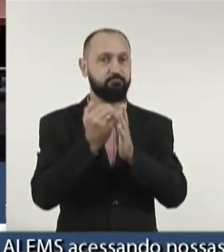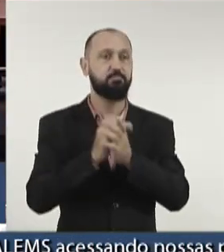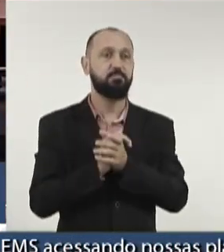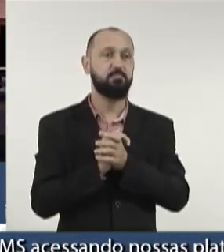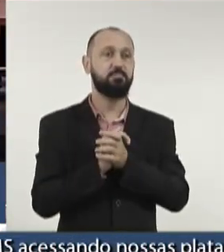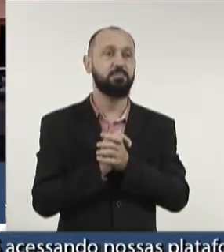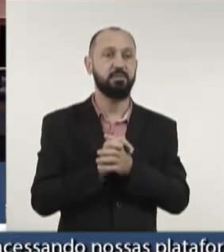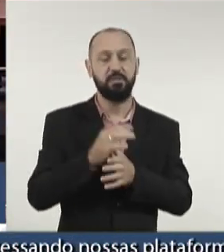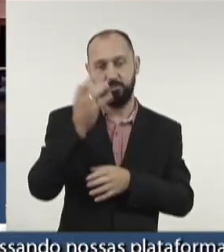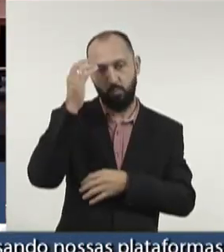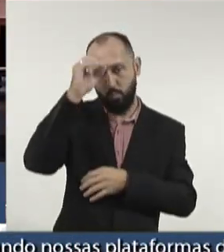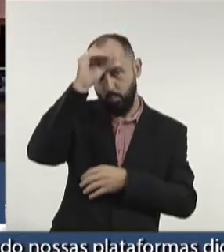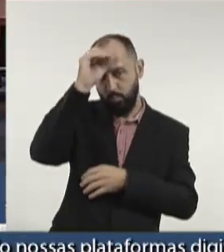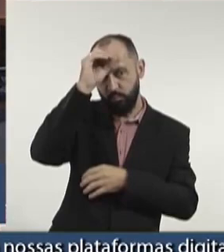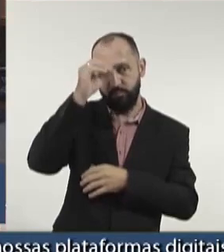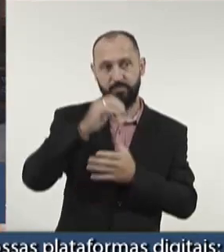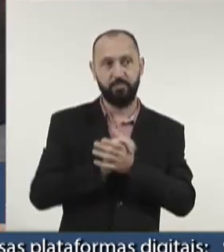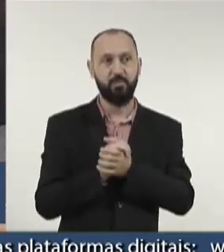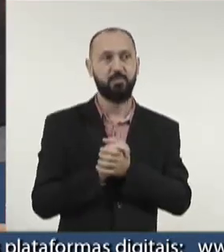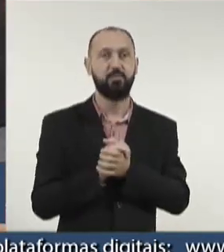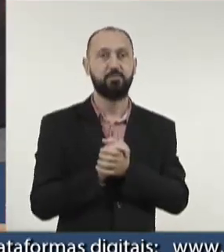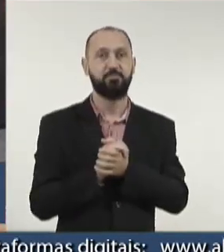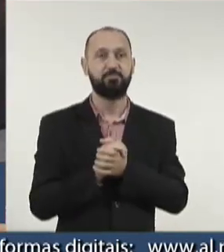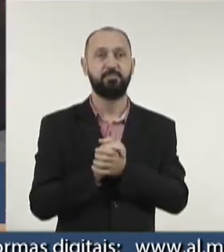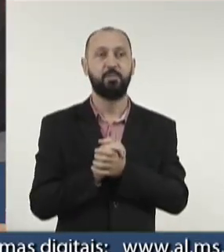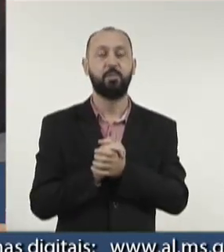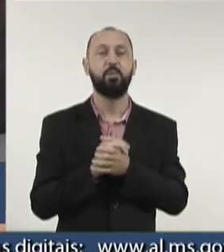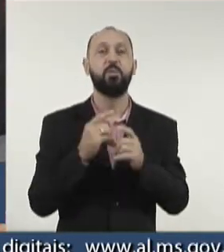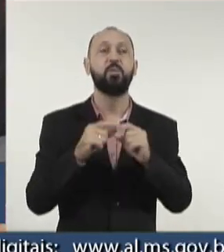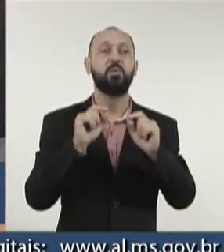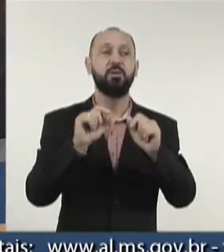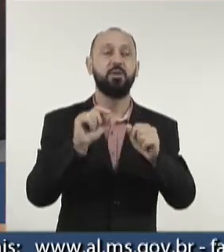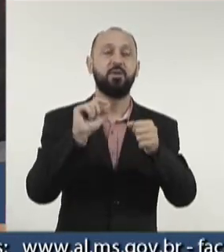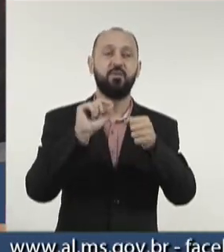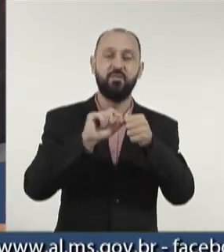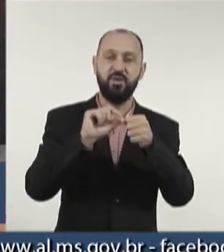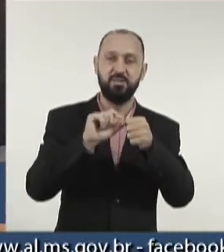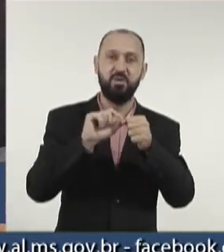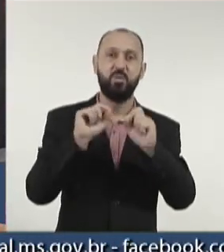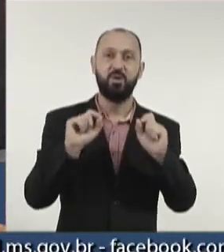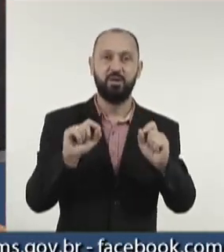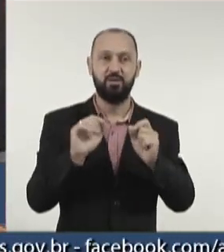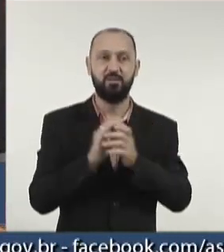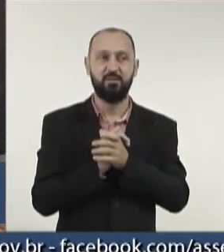Eles não tinham consciência. O que eu ouvi do doutor Ricardo é que fariam uma